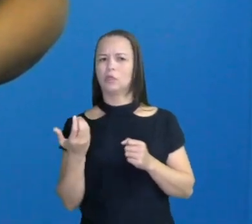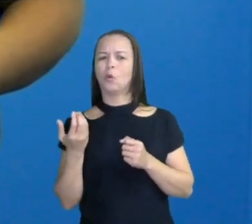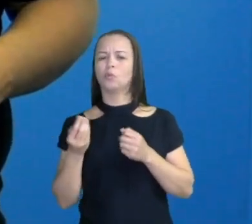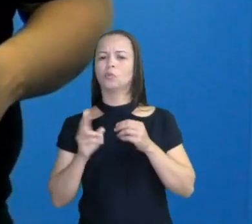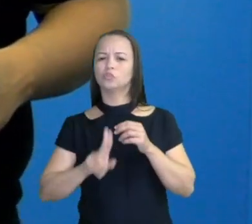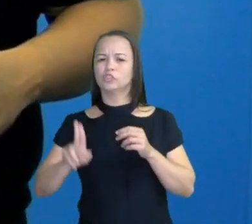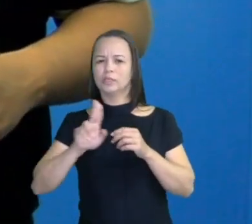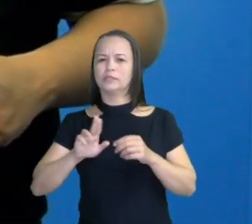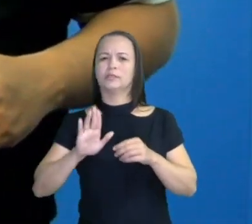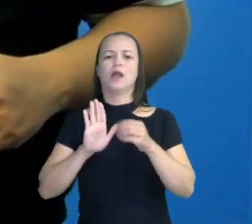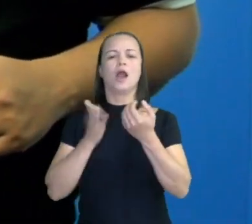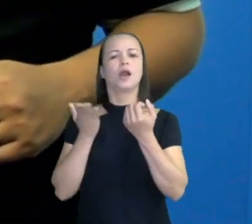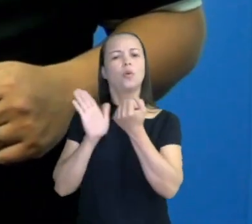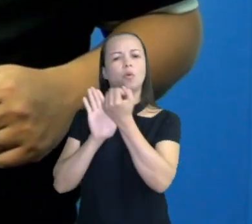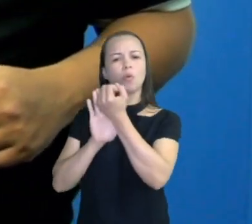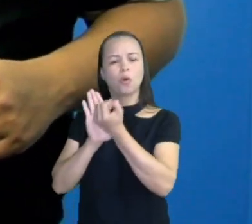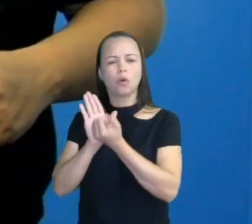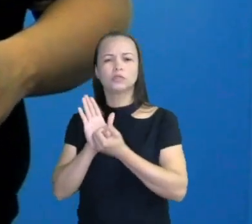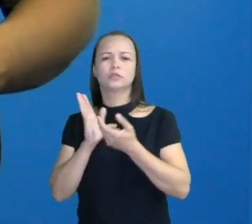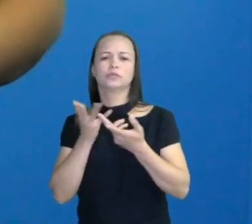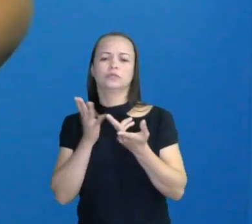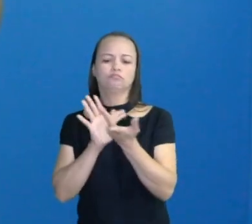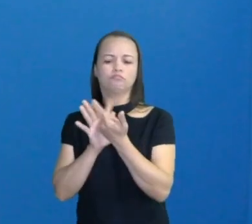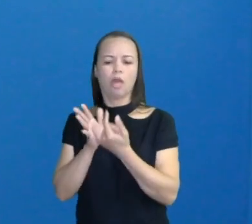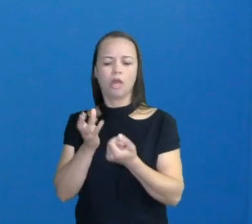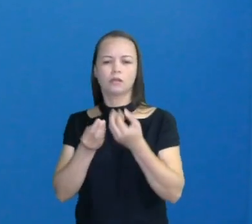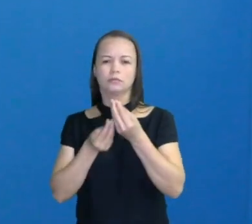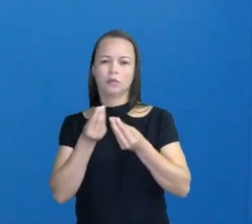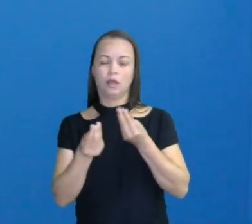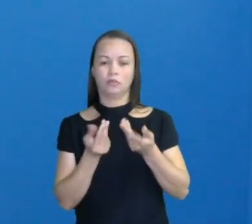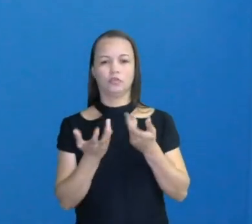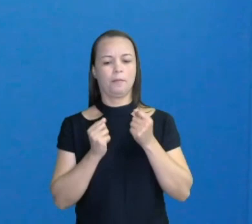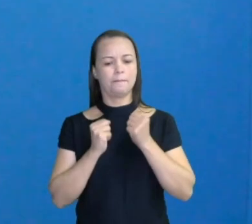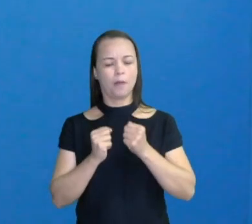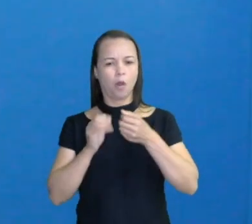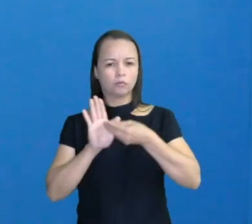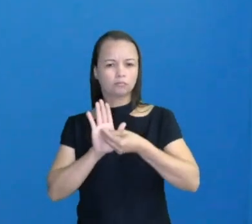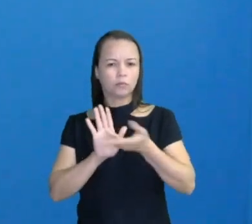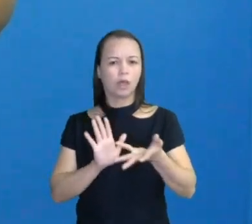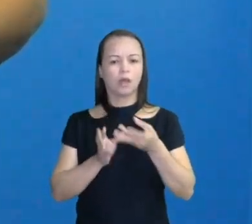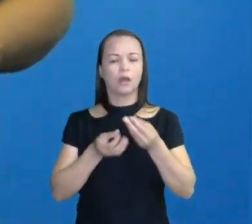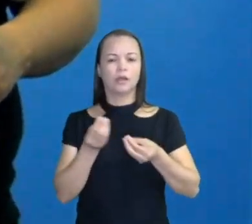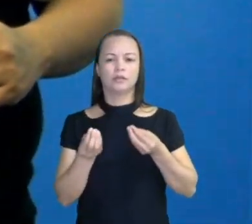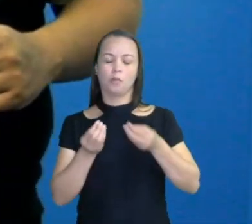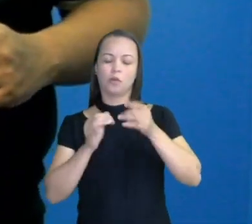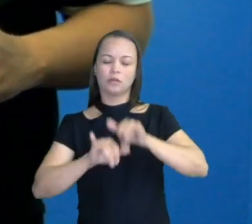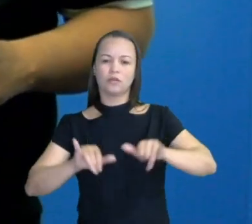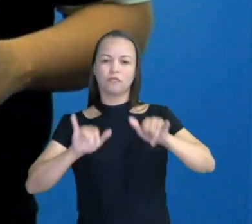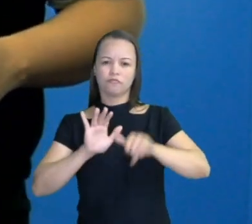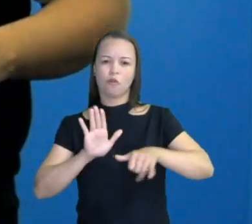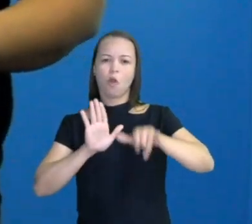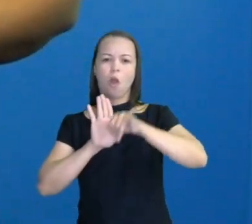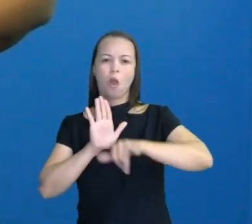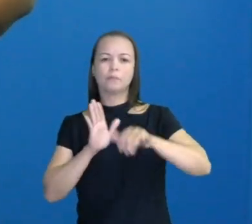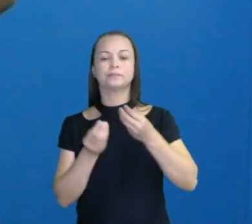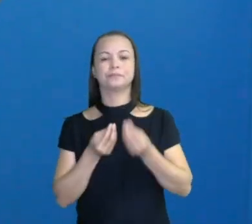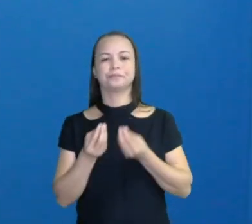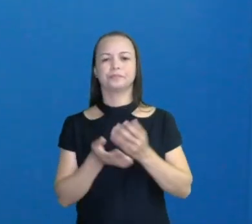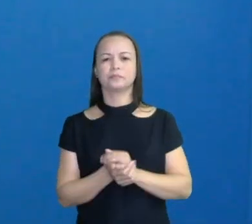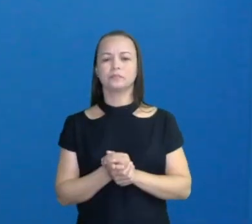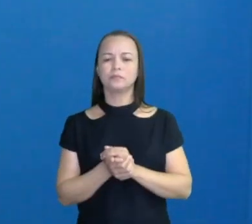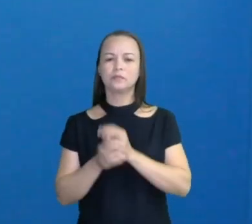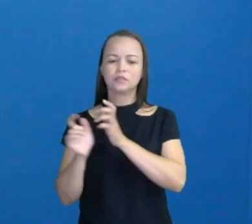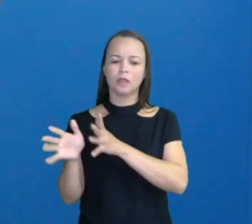códigos, certo? Códigos e signos que a gente pode passar alguma informação. Veremos